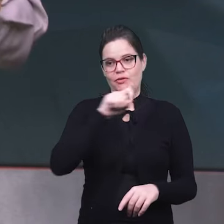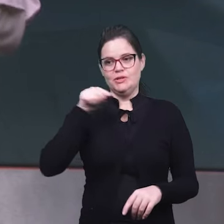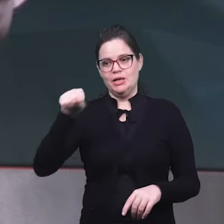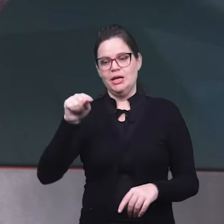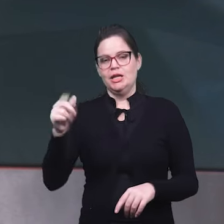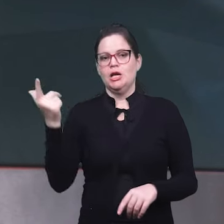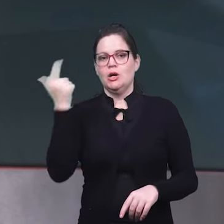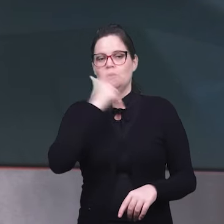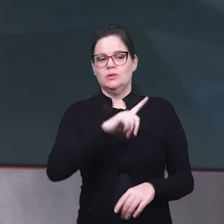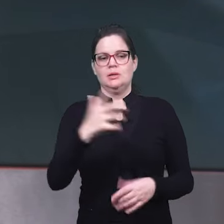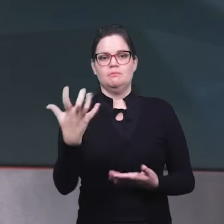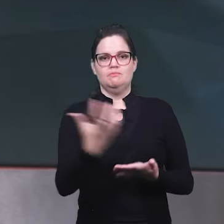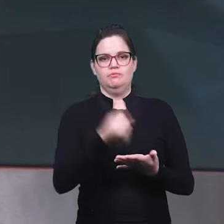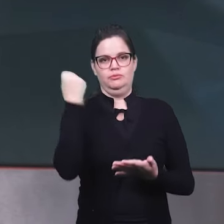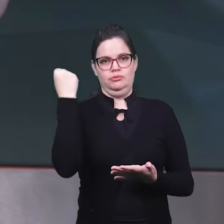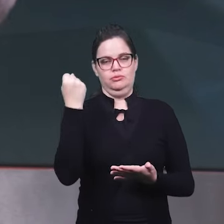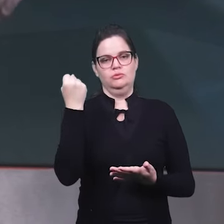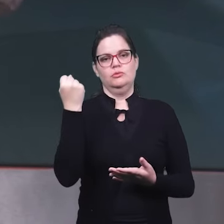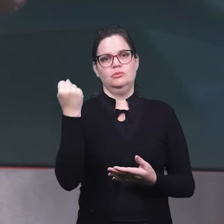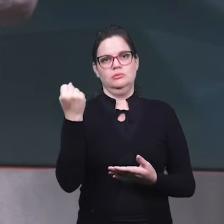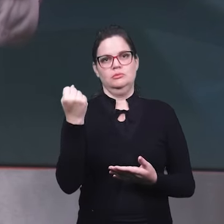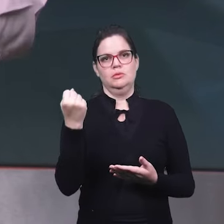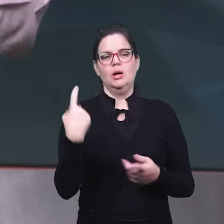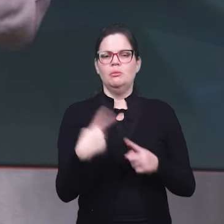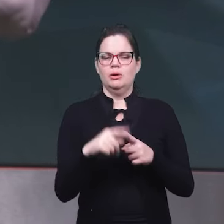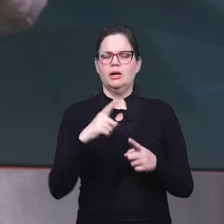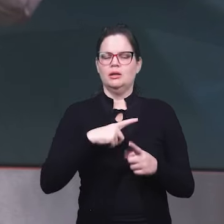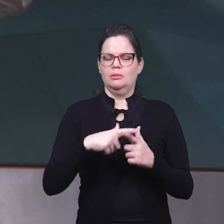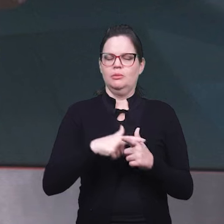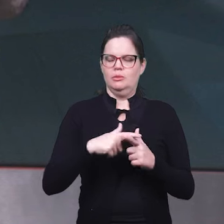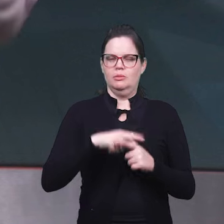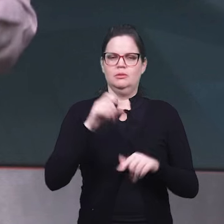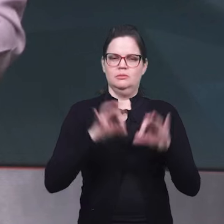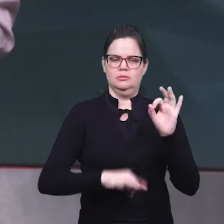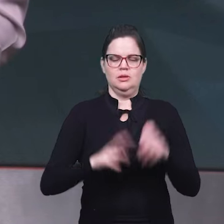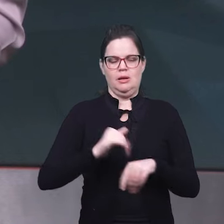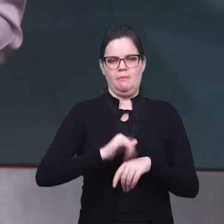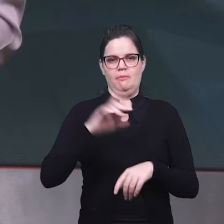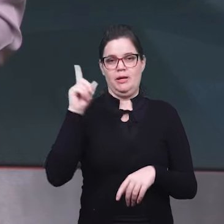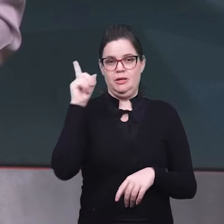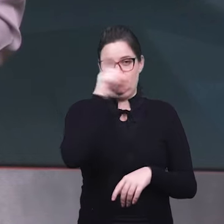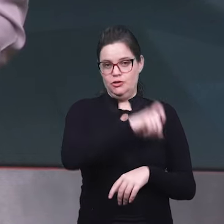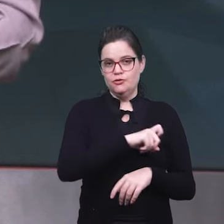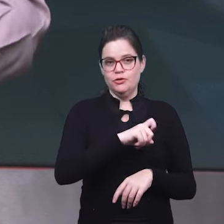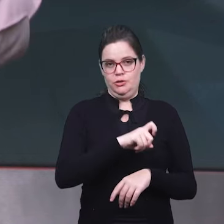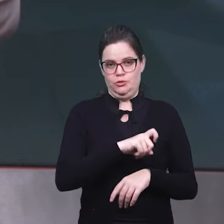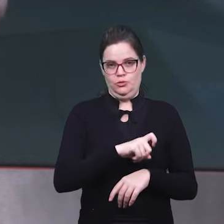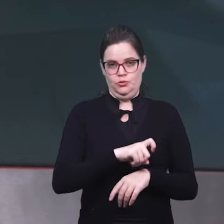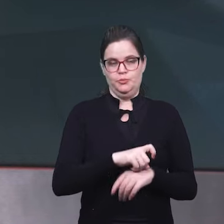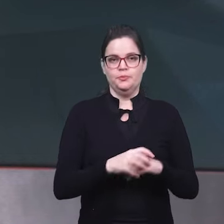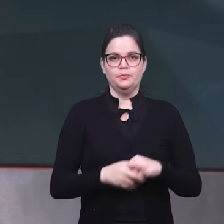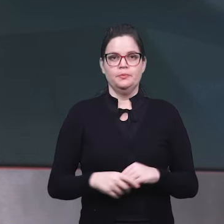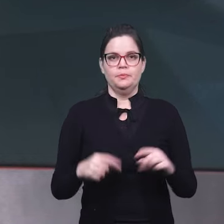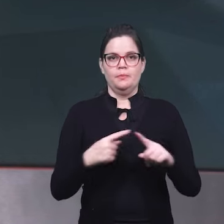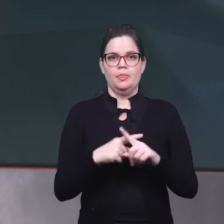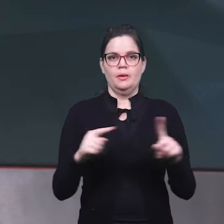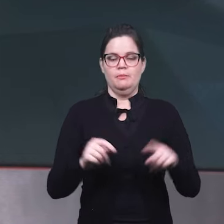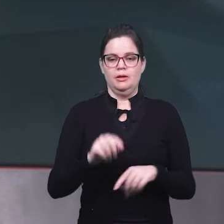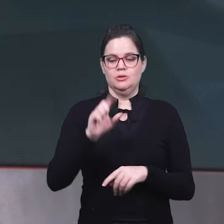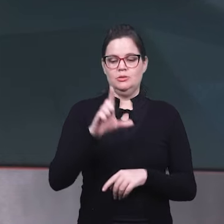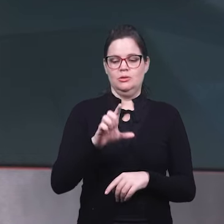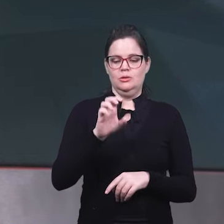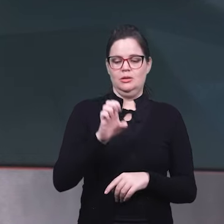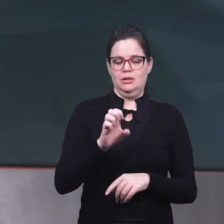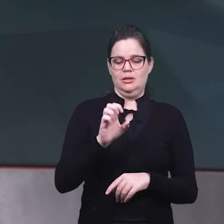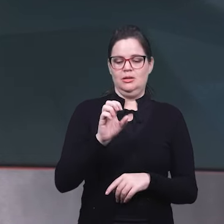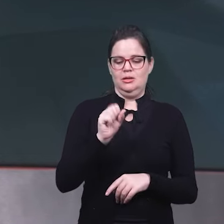financiadora reaver esse bem. É um problema jurídico, é mais difícil. No caso do